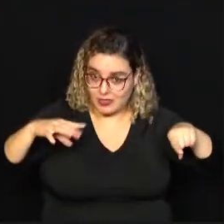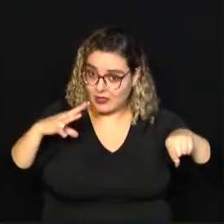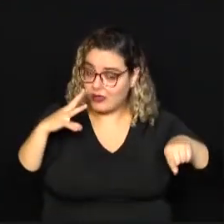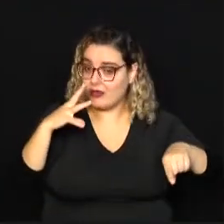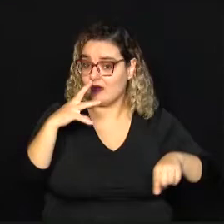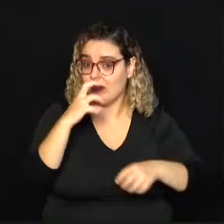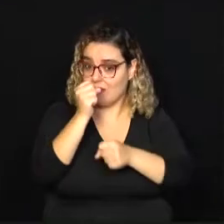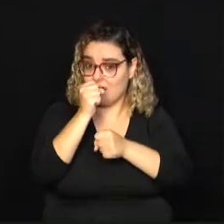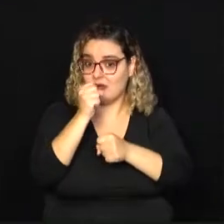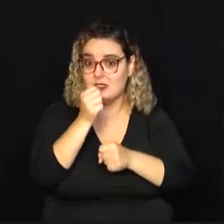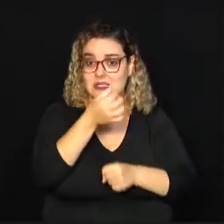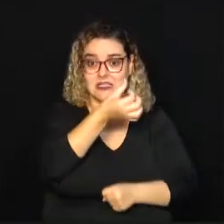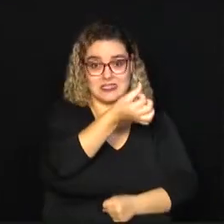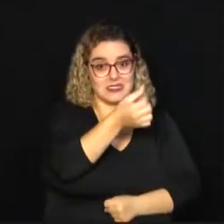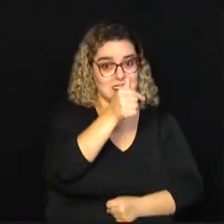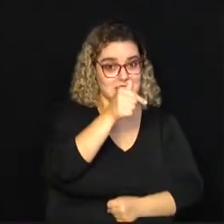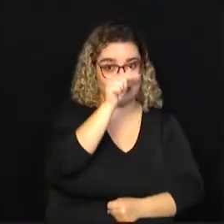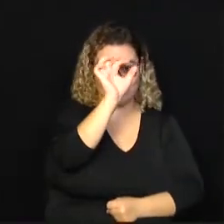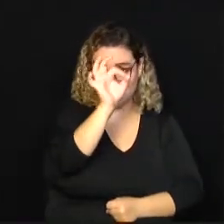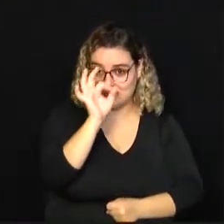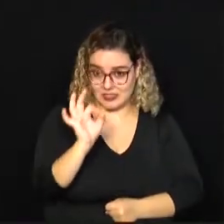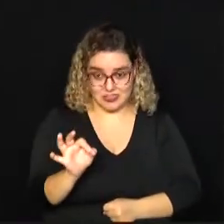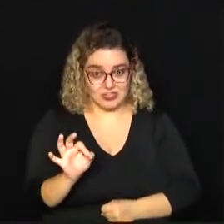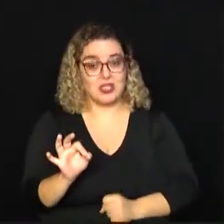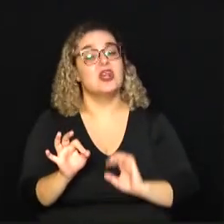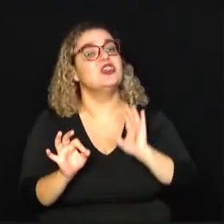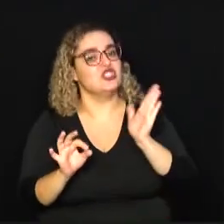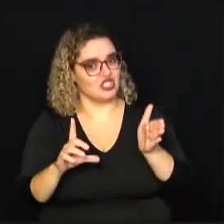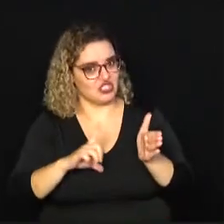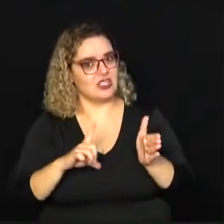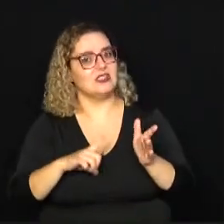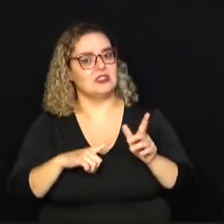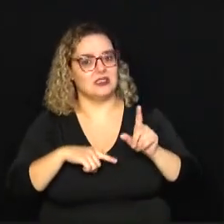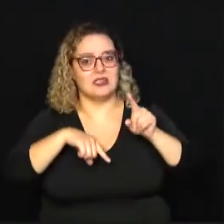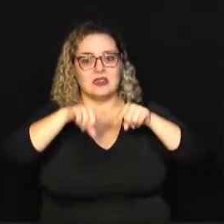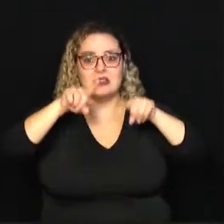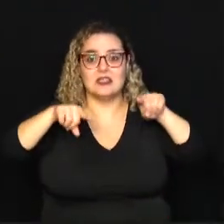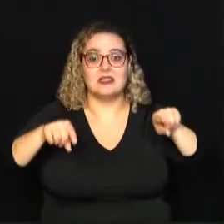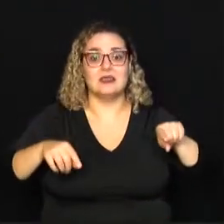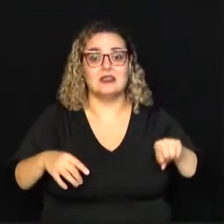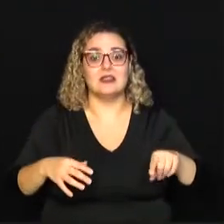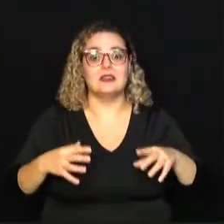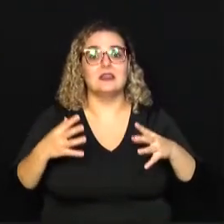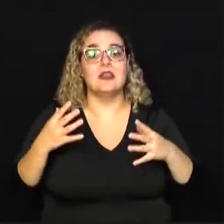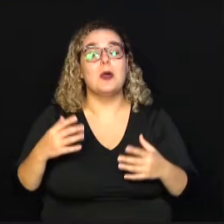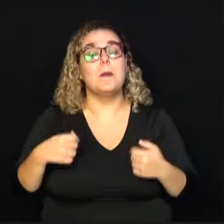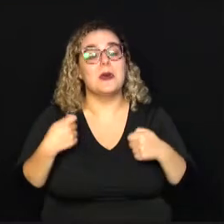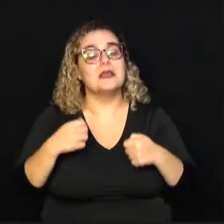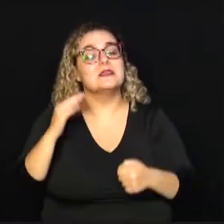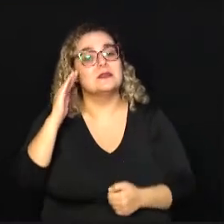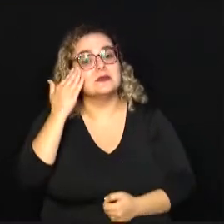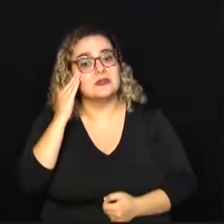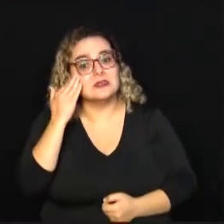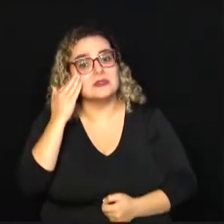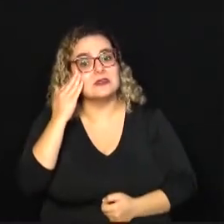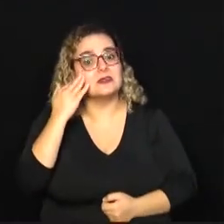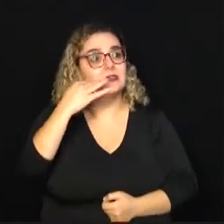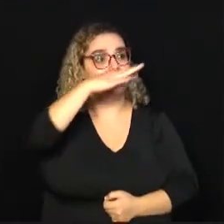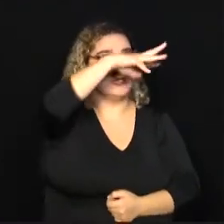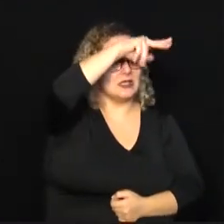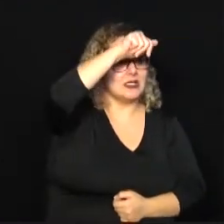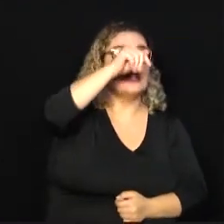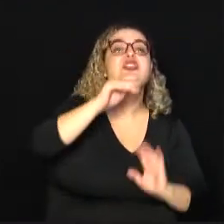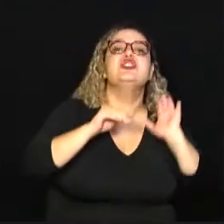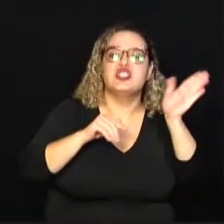disse aqui, 67% do estado de São Paulo já é essa variante, portanto, a gente pode ter tranquilidade para entender que a variante de Manaus está em Campinas,